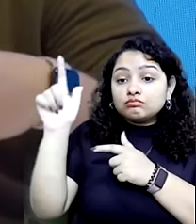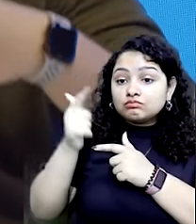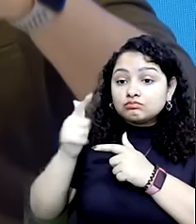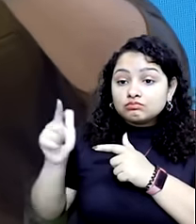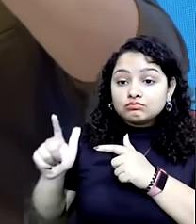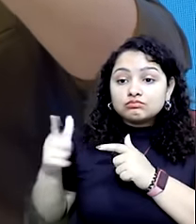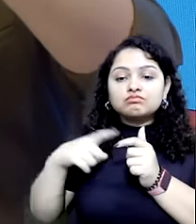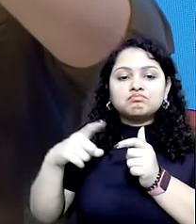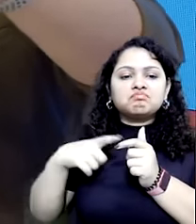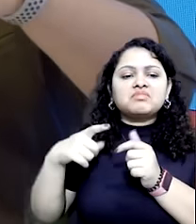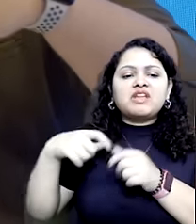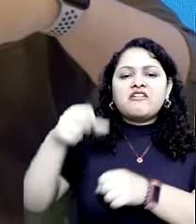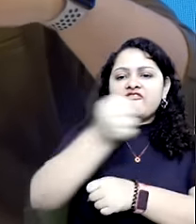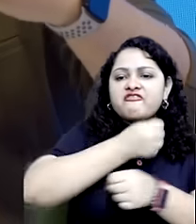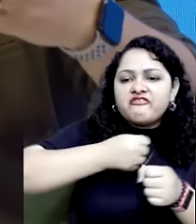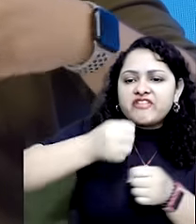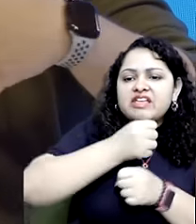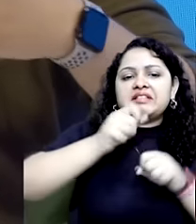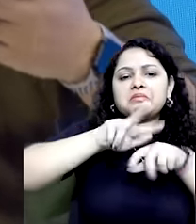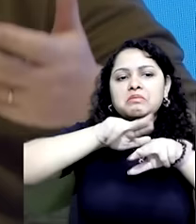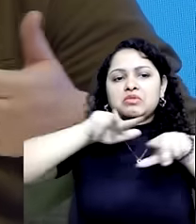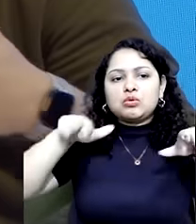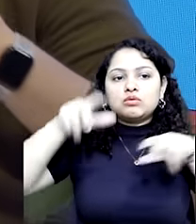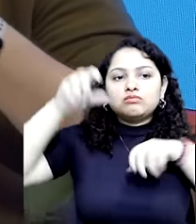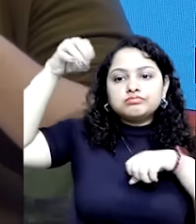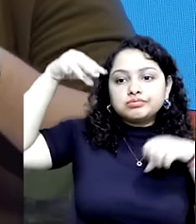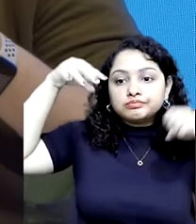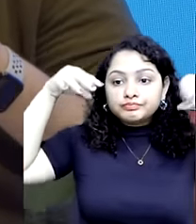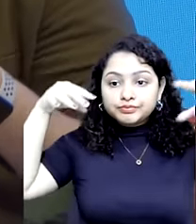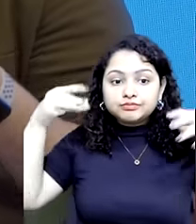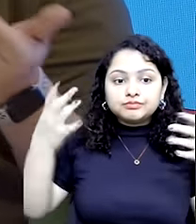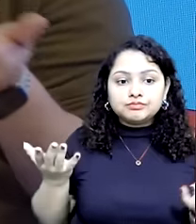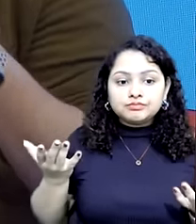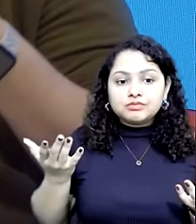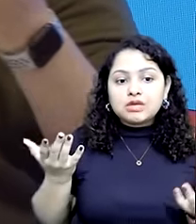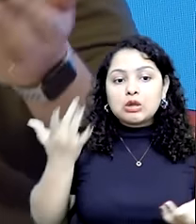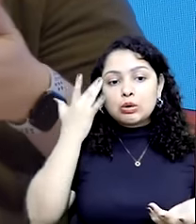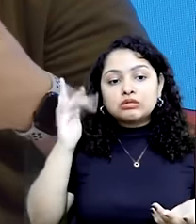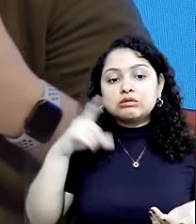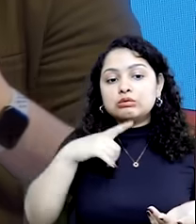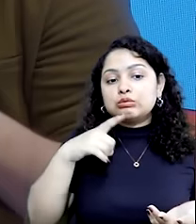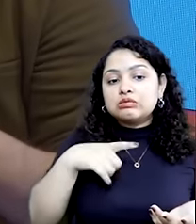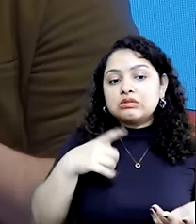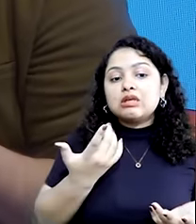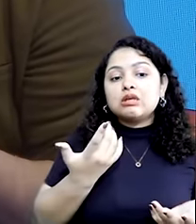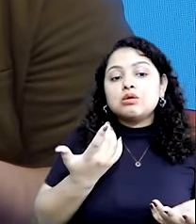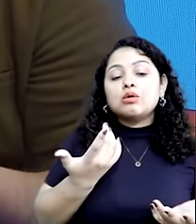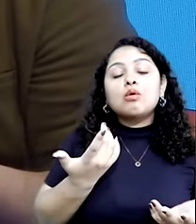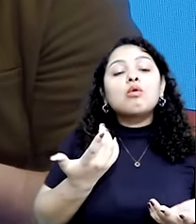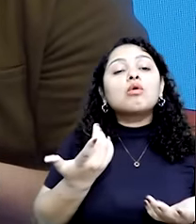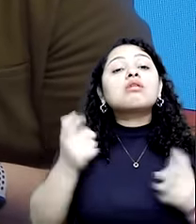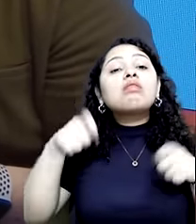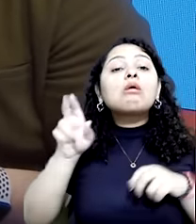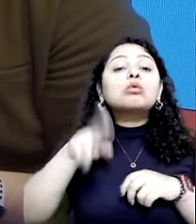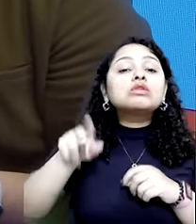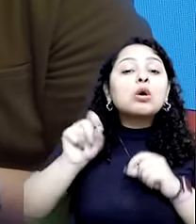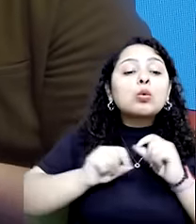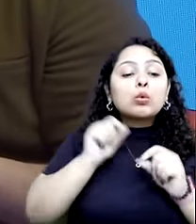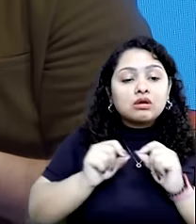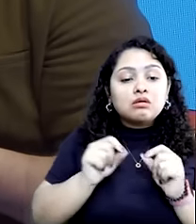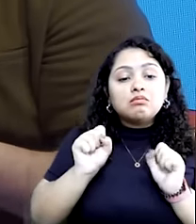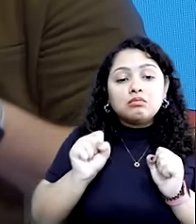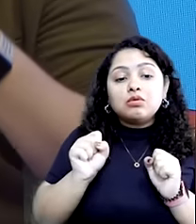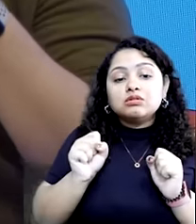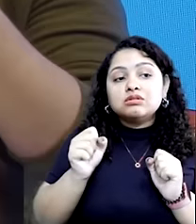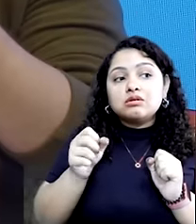tem fitas amarrando se você tem coisas iluminando e aí a gente fala da iluminação não tenho Light BX não tenho soft Box que que eu posso usar você pode usar uma